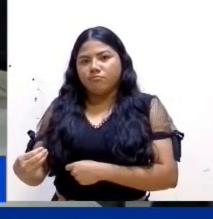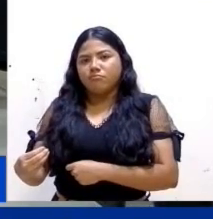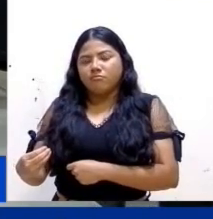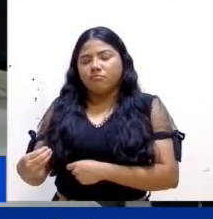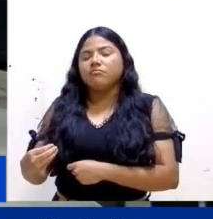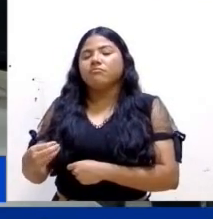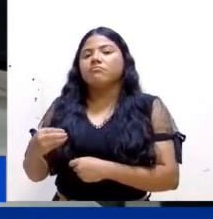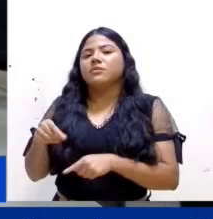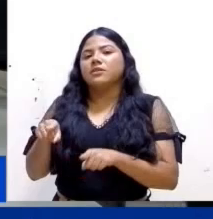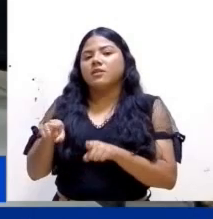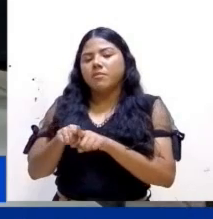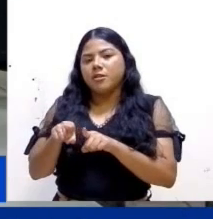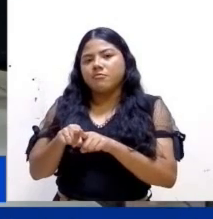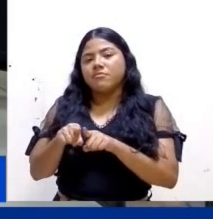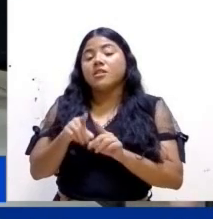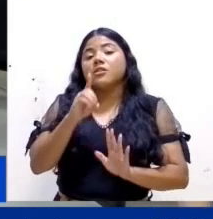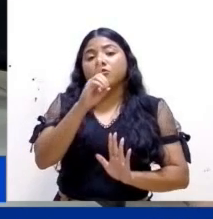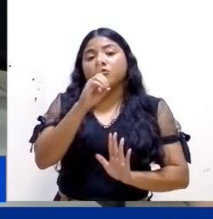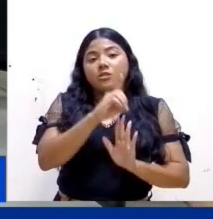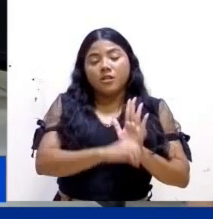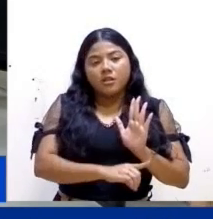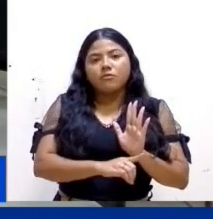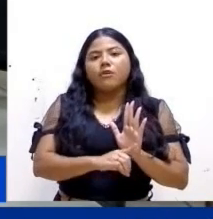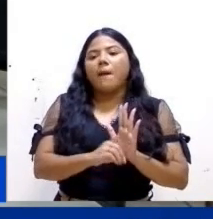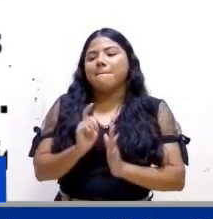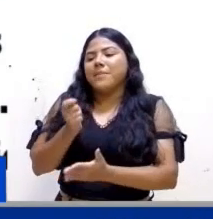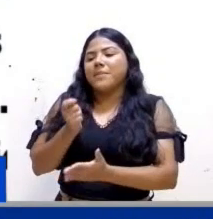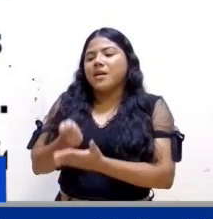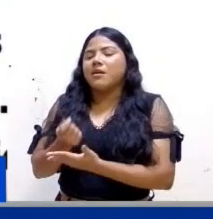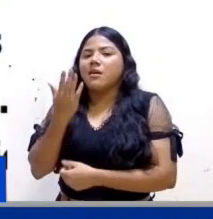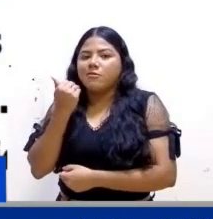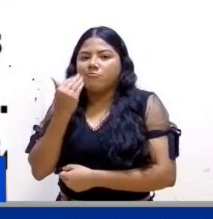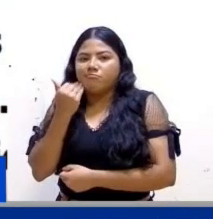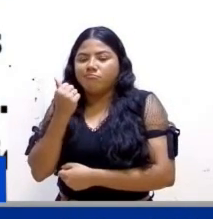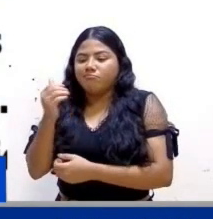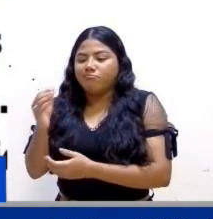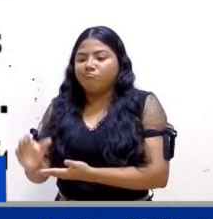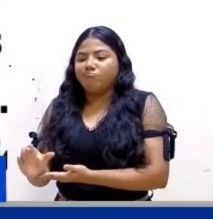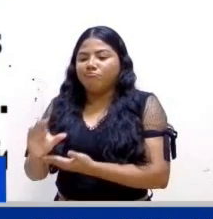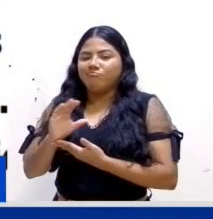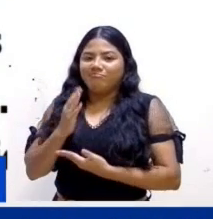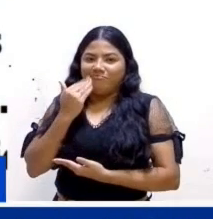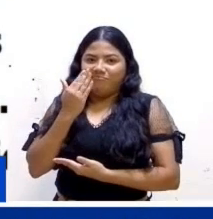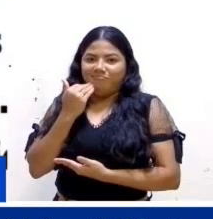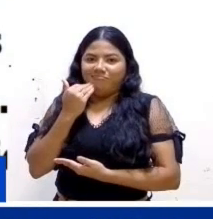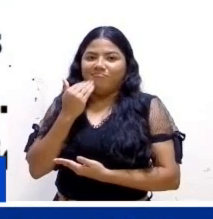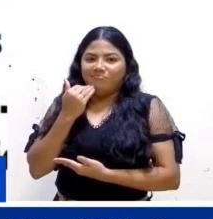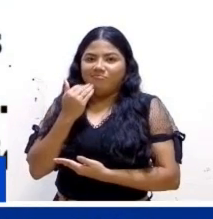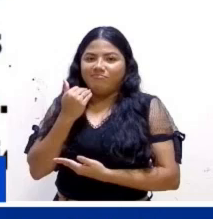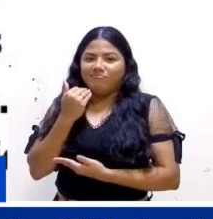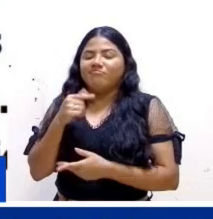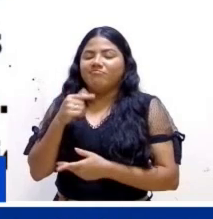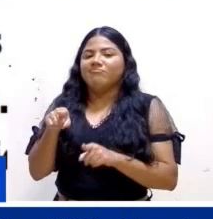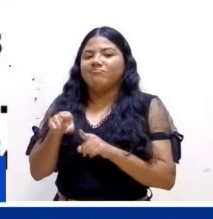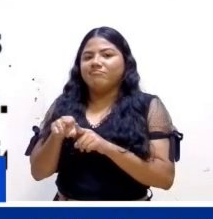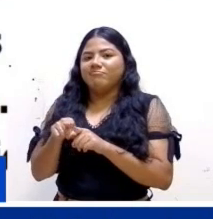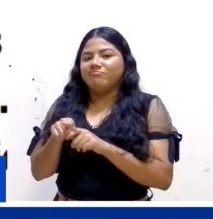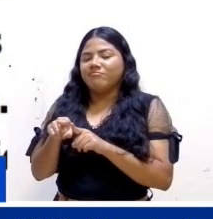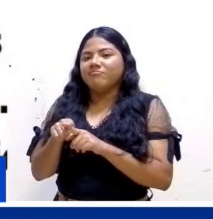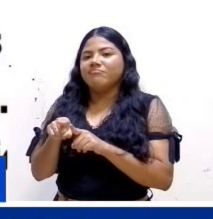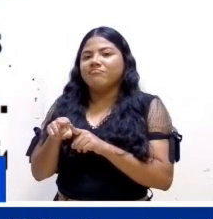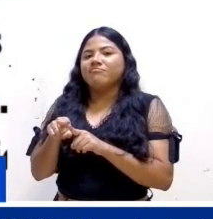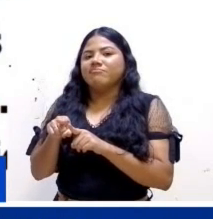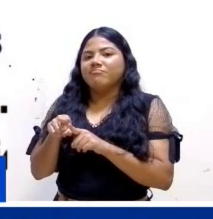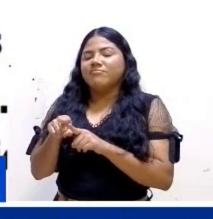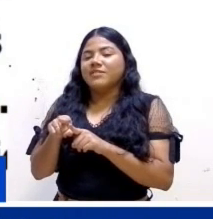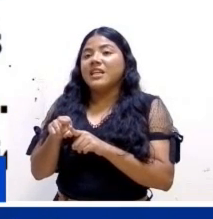inclusive do quê? Direito aos alimentos, à pensão alimentícia. Na tela, slide fundo branco com um